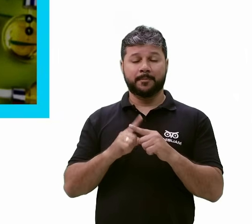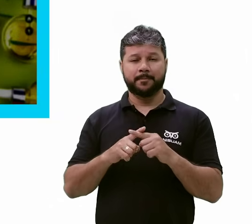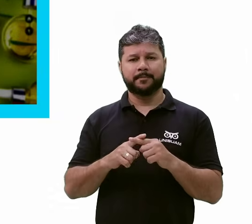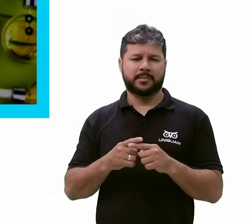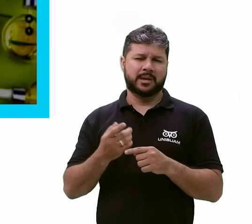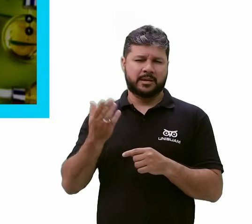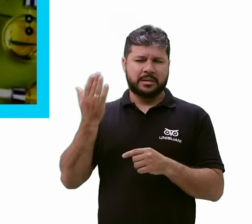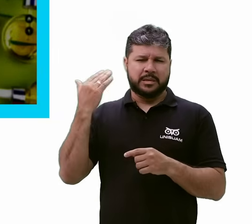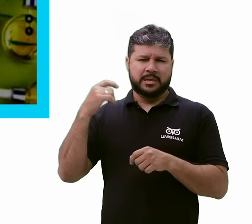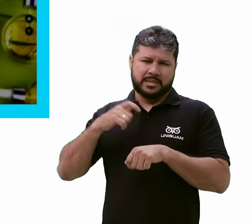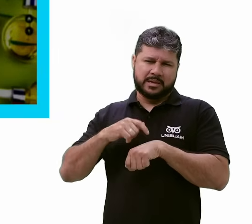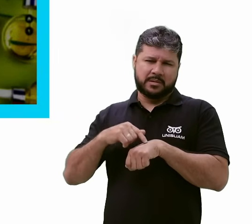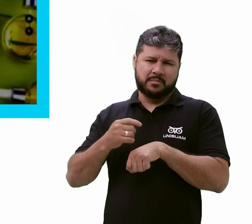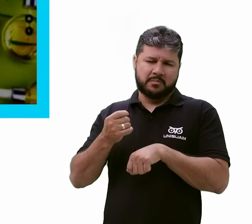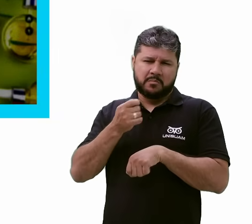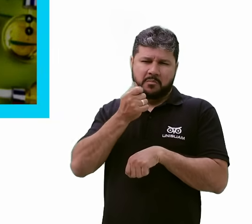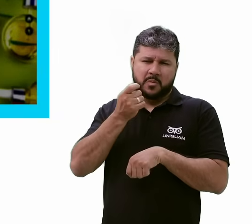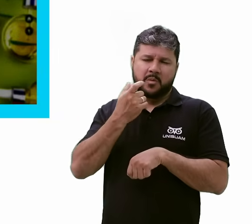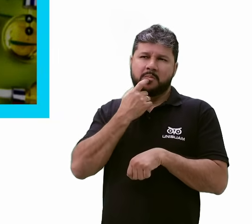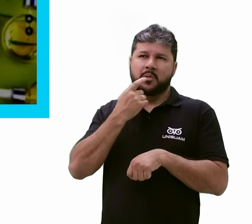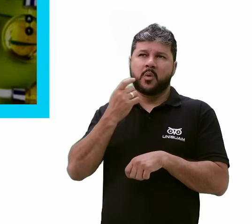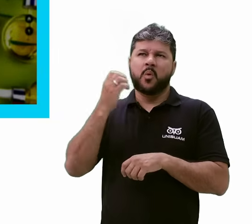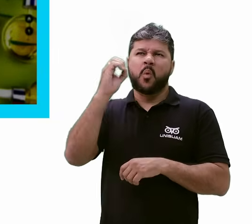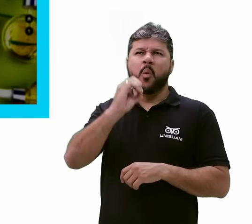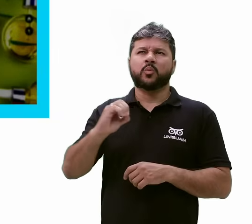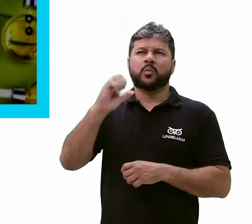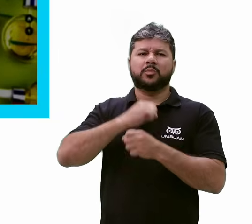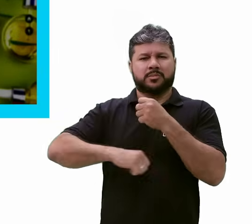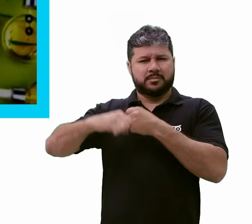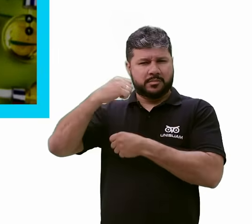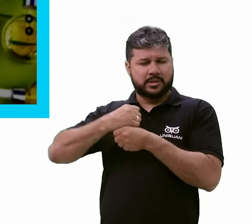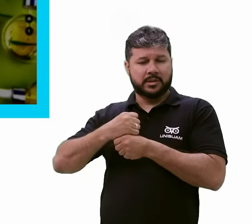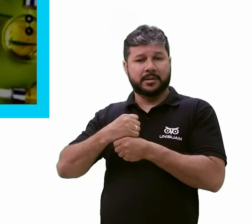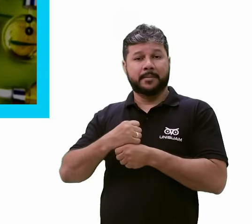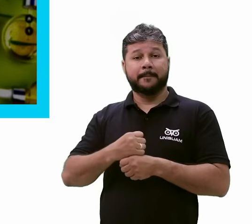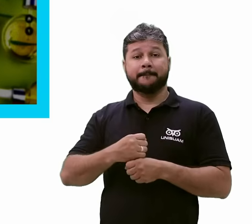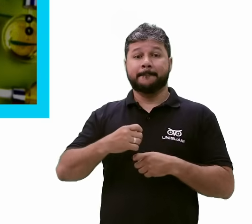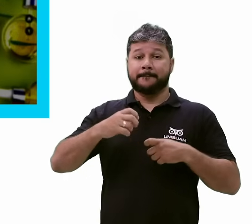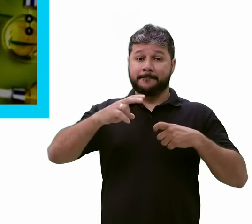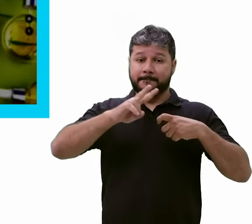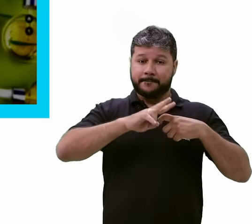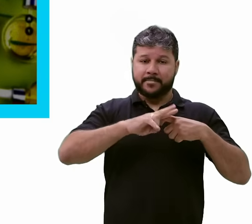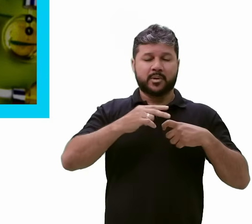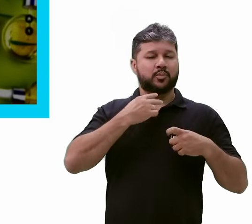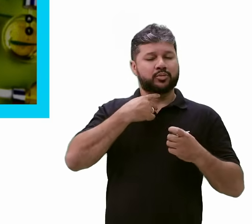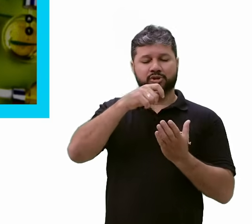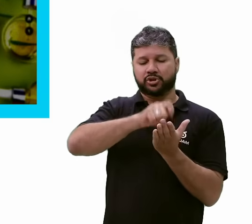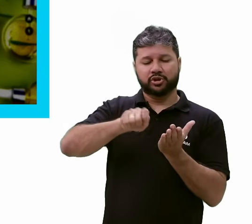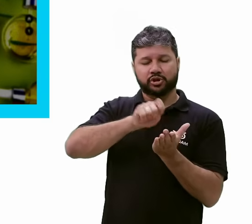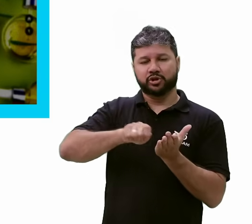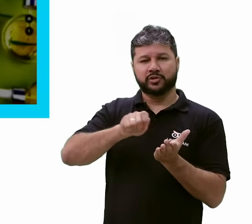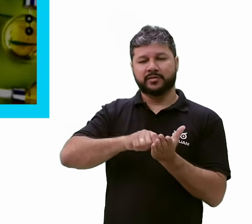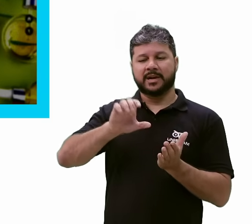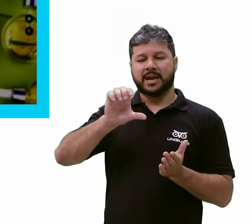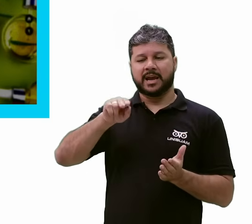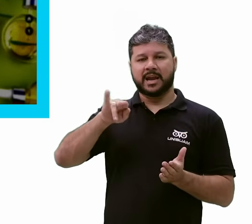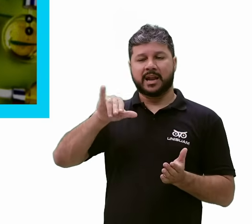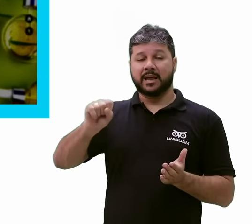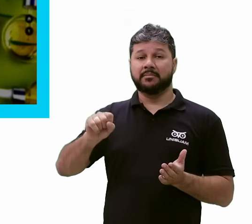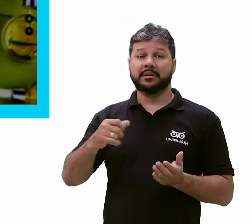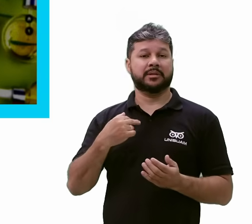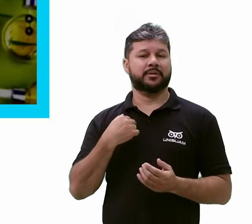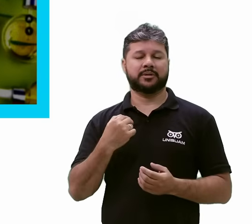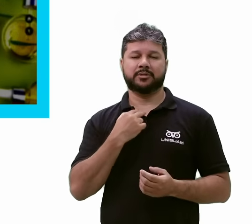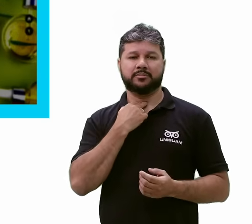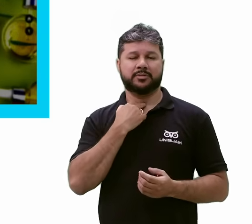até bem pouco tempo atrás, até outubro do ano passado, médico veterinário não podia prescrever cannabis. Então, a gente